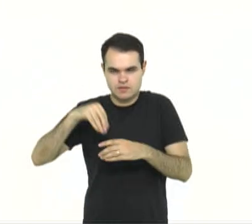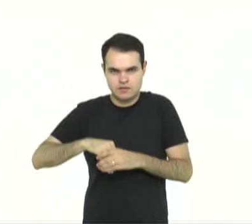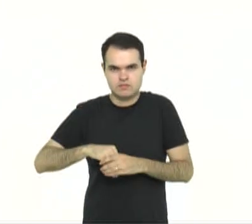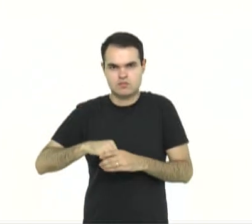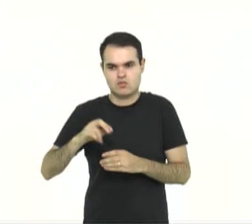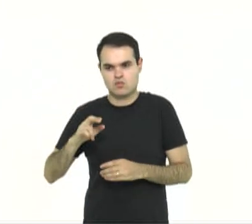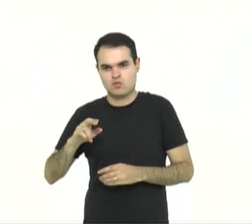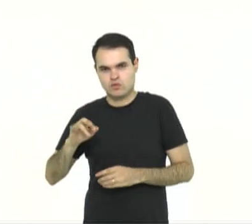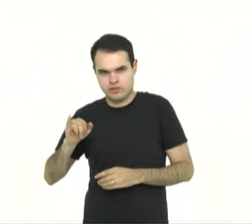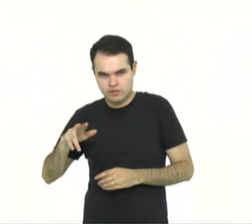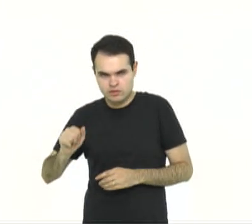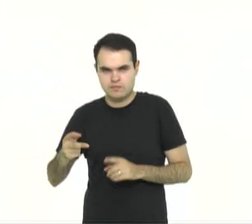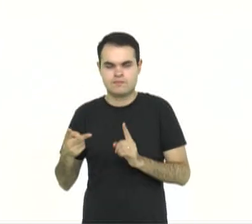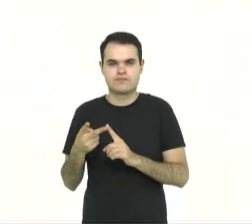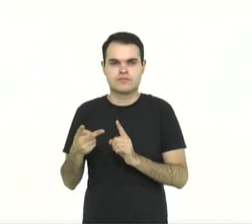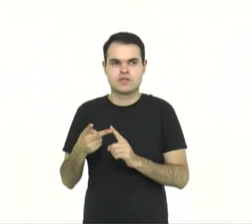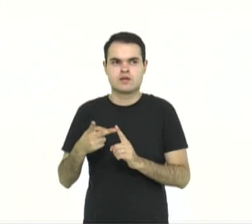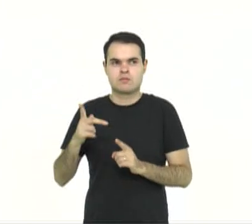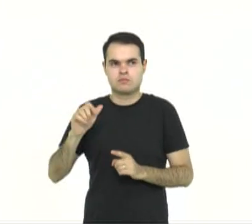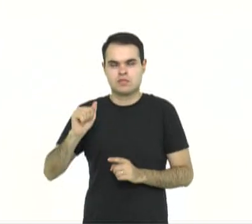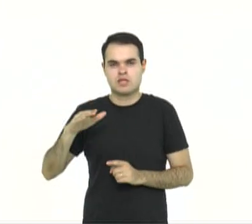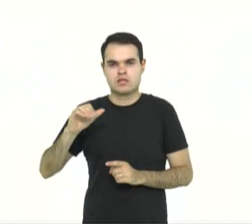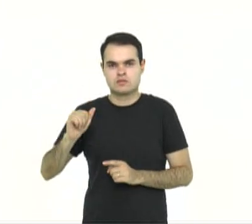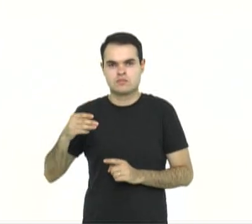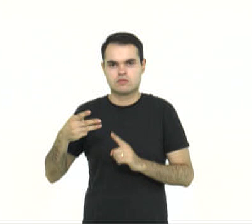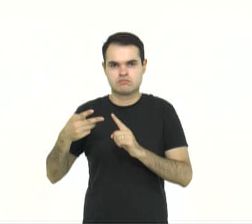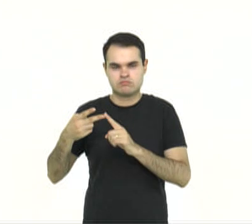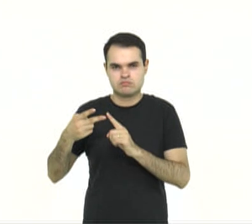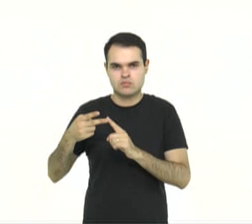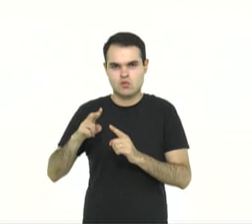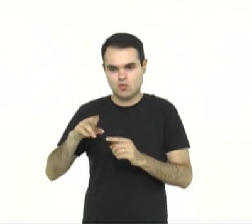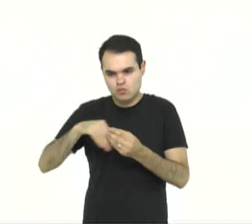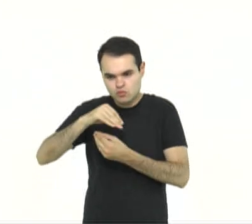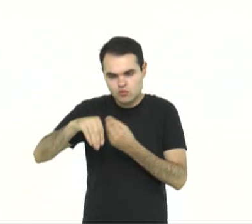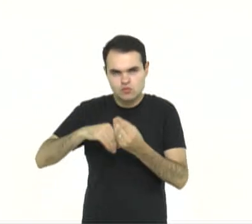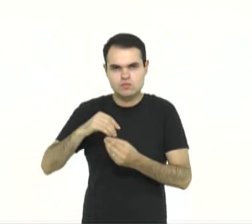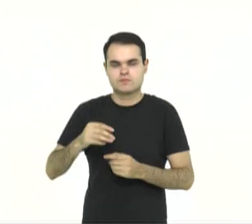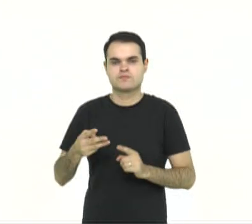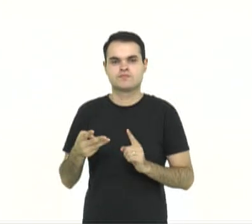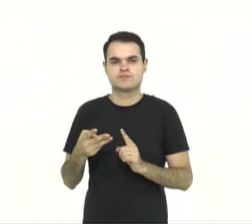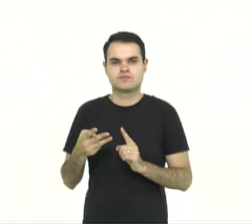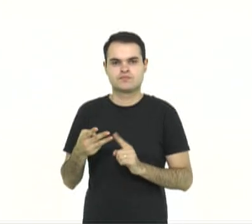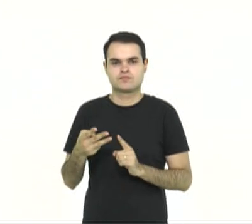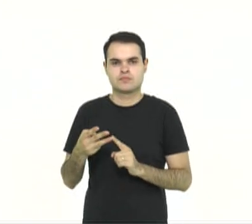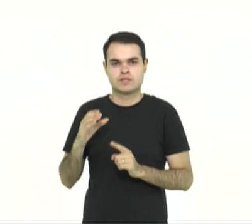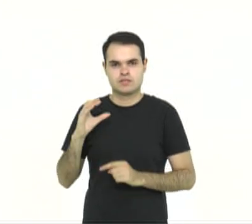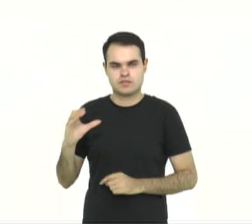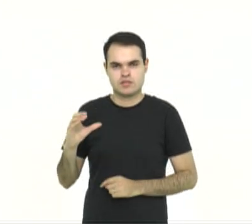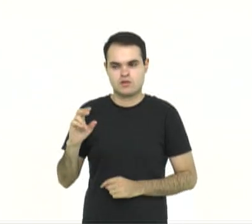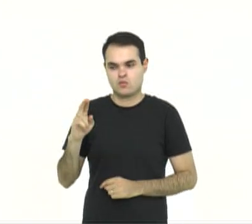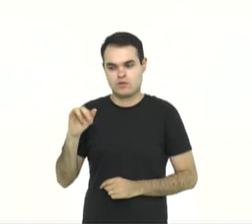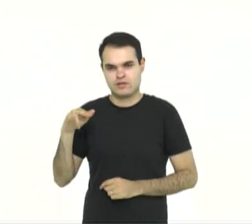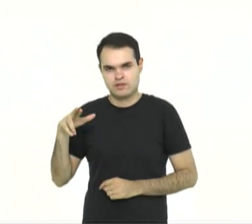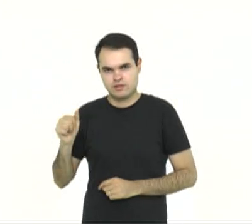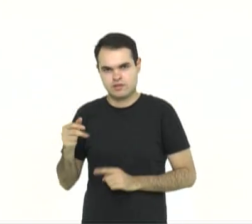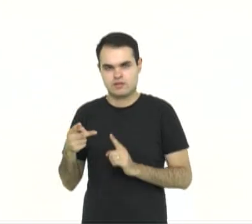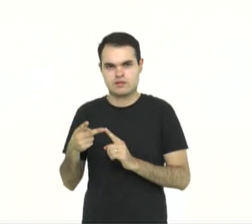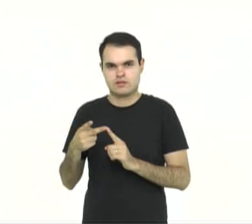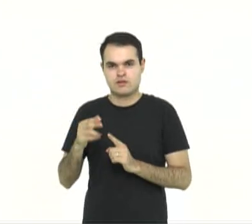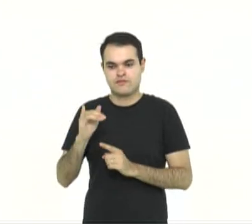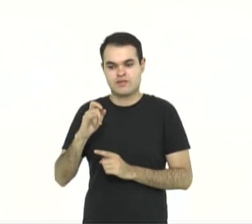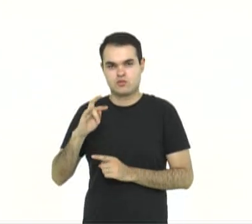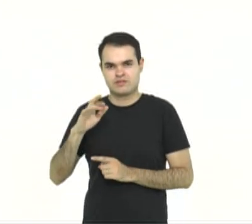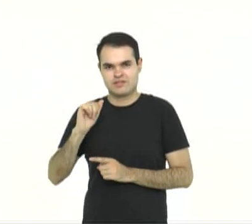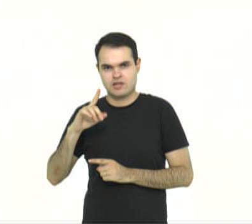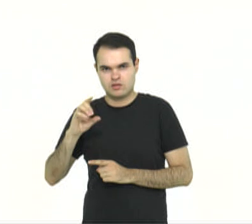urina. Alternativa B, plasma sanguíneo, urina e filtrado glomerular. Alternativa C, urina, filtrado